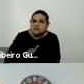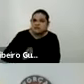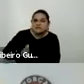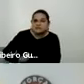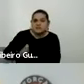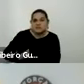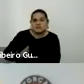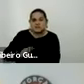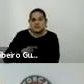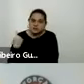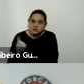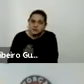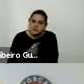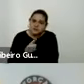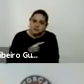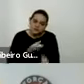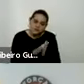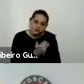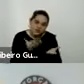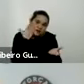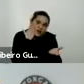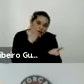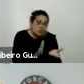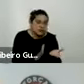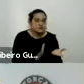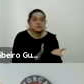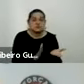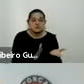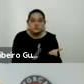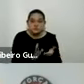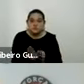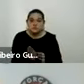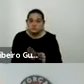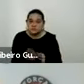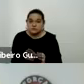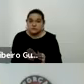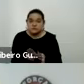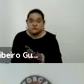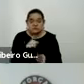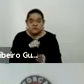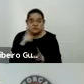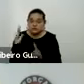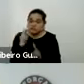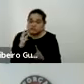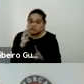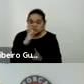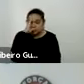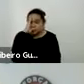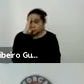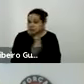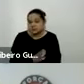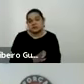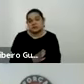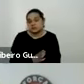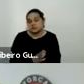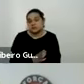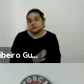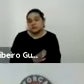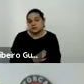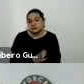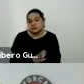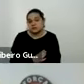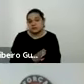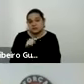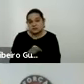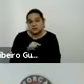temos carteira assinada, estamos sendo impactados diretamente por essa portaria que foi assinada na